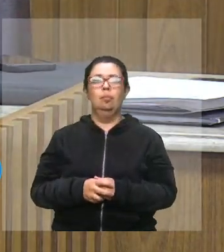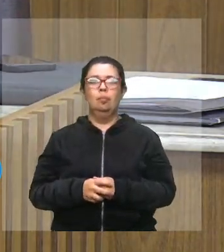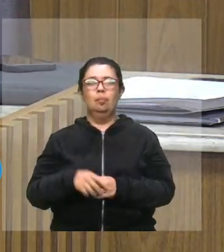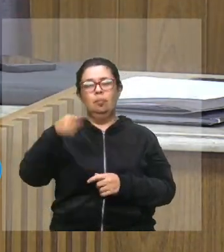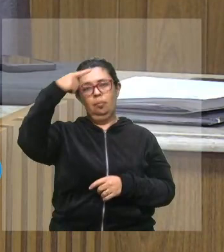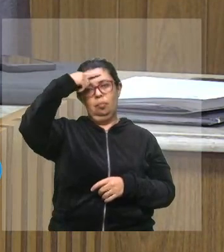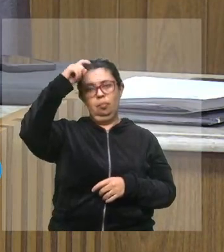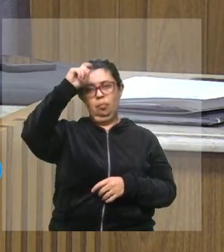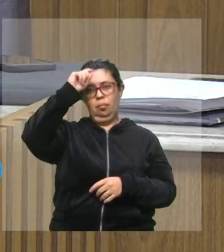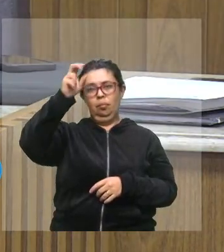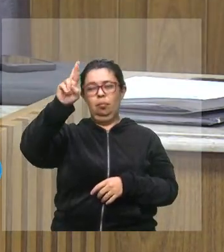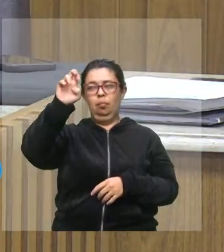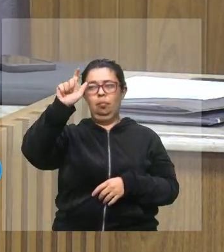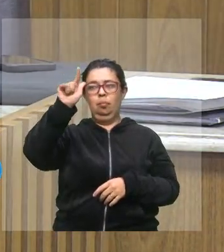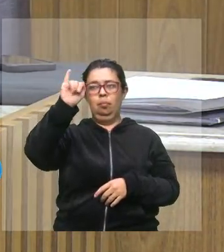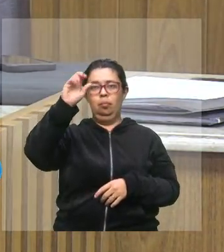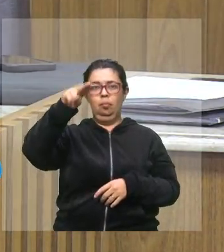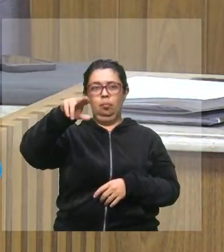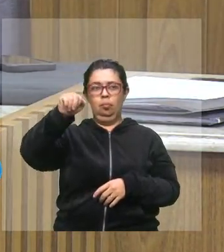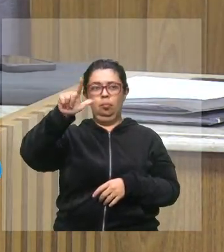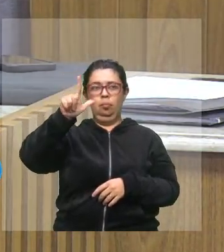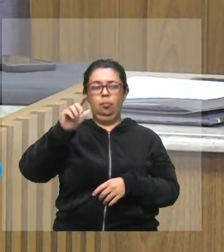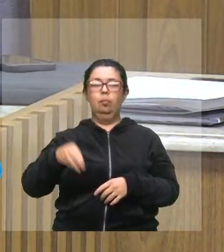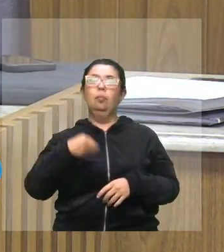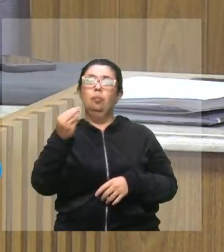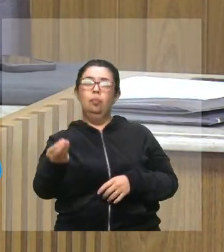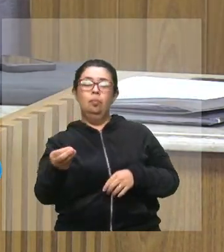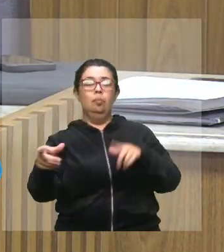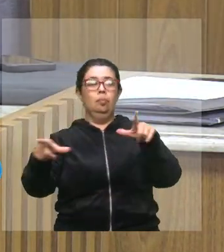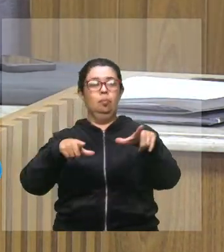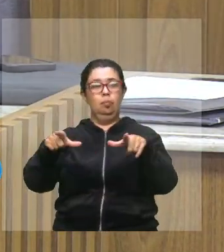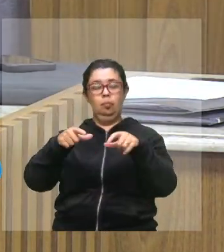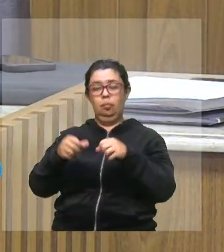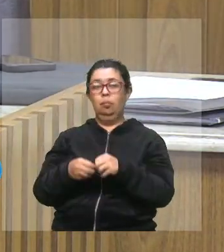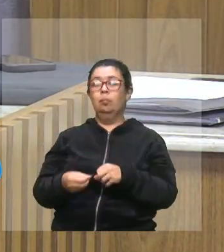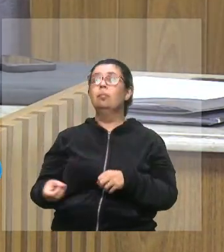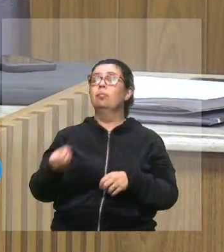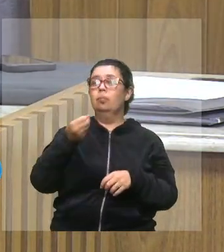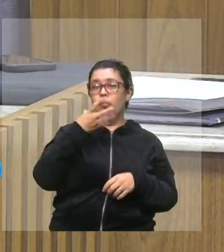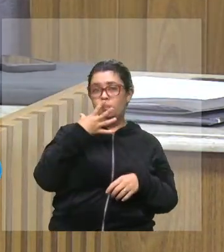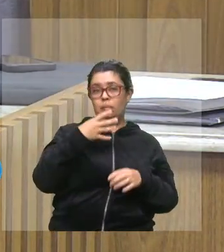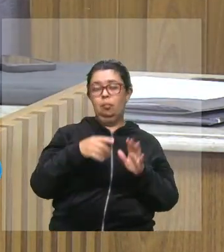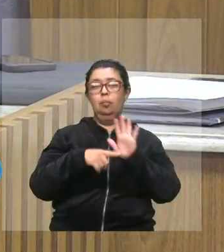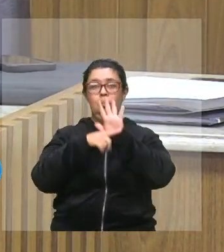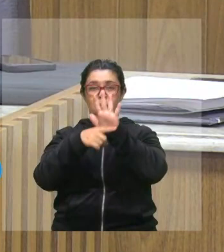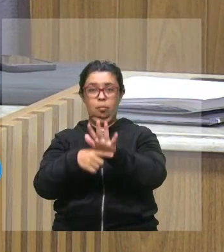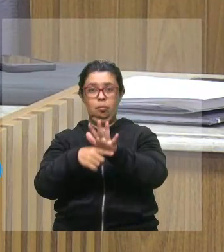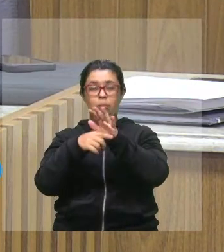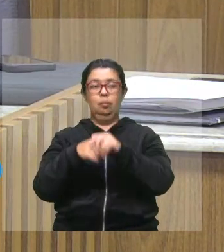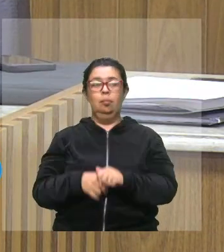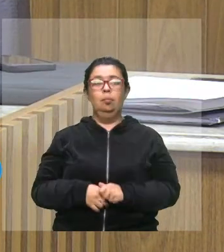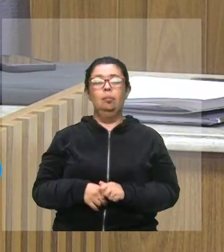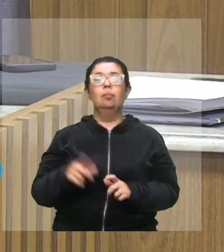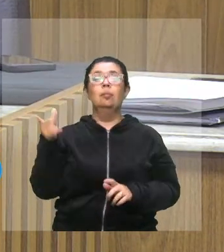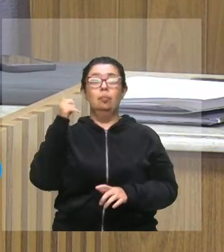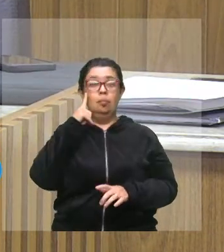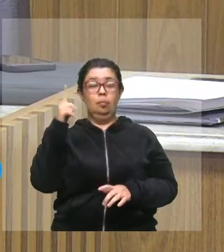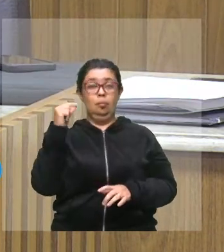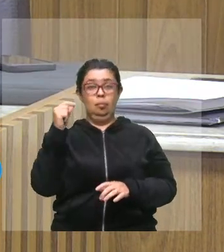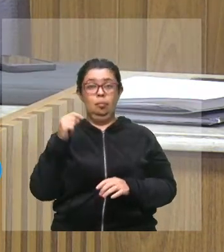buscando proporcionar aos pacientes um tratamento com excelência técnica associada à humanidade